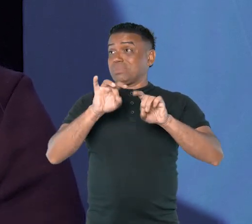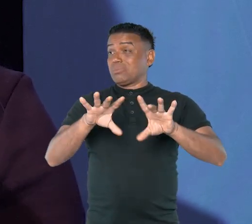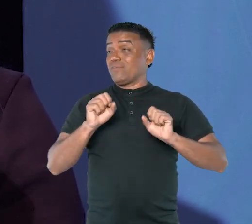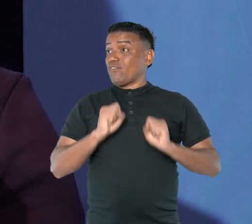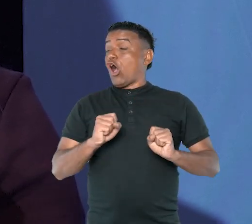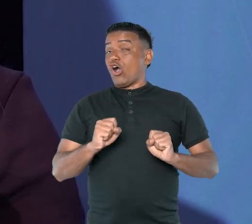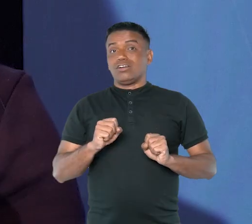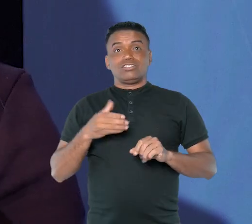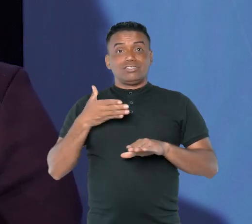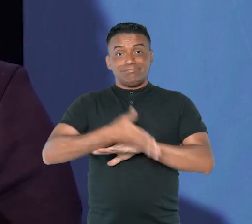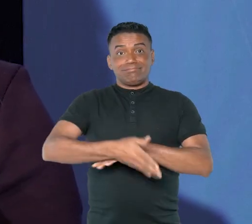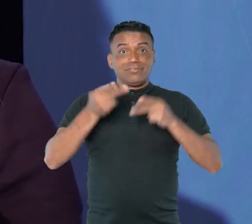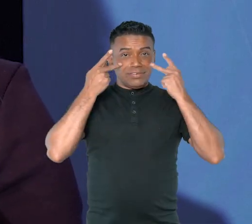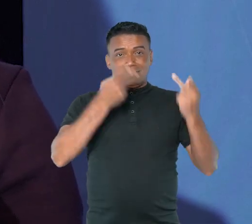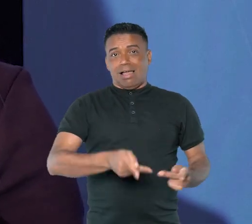eu